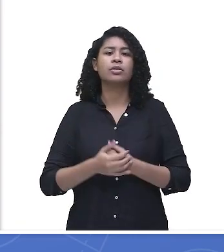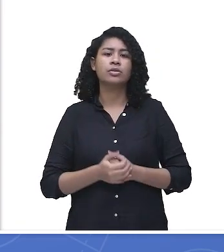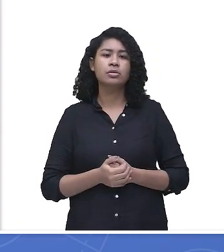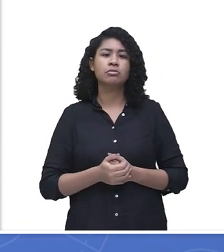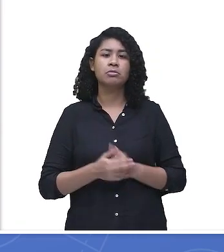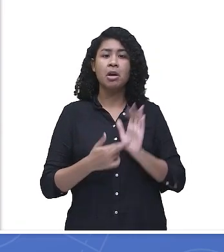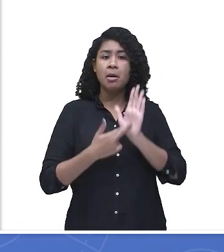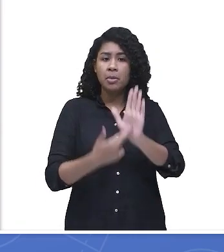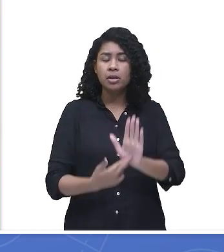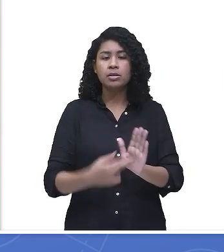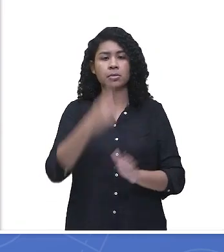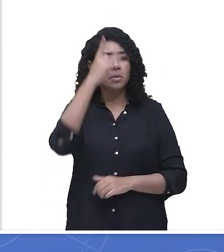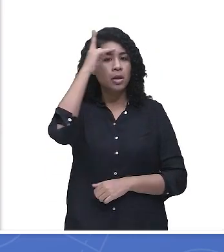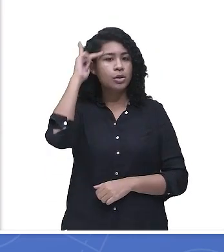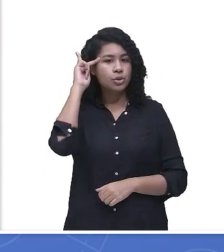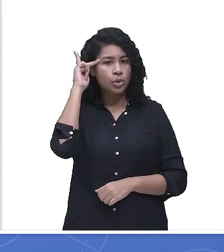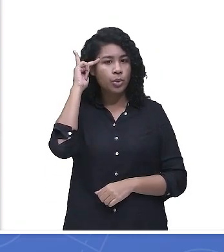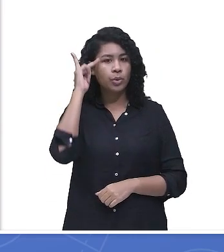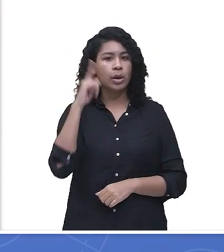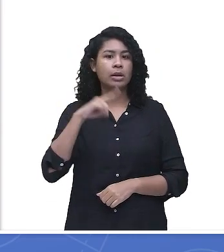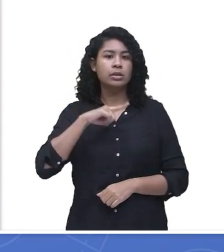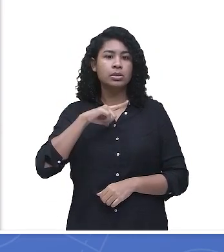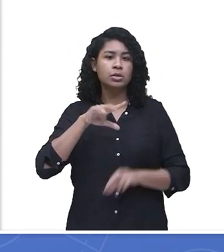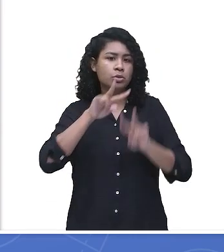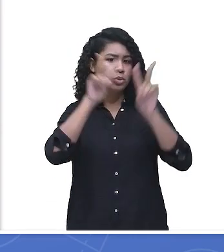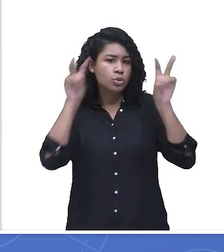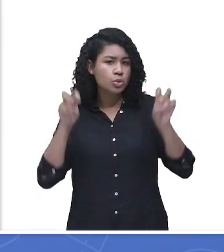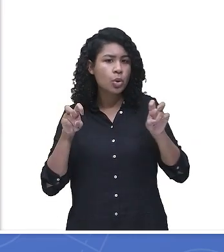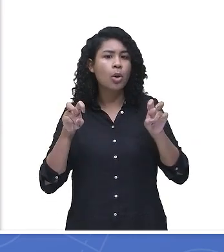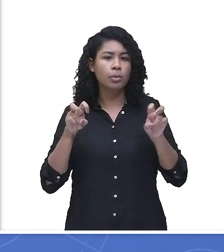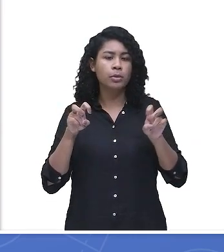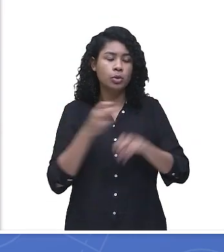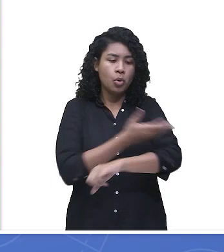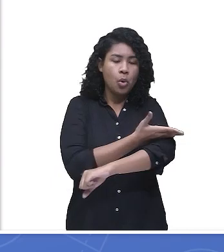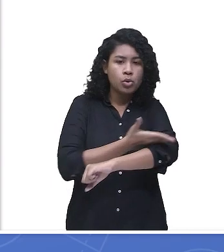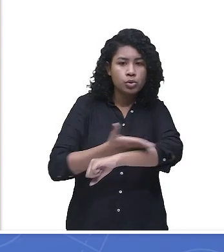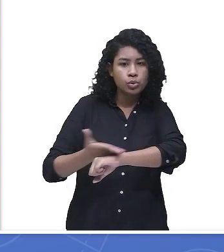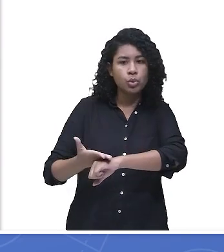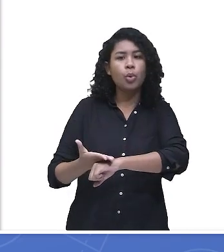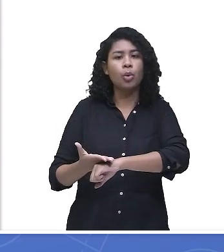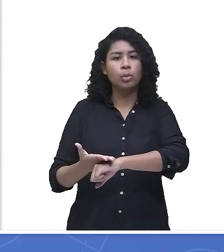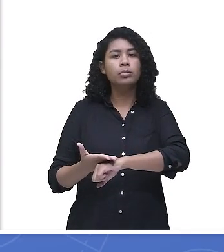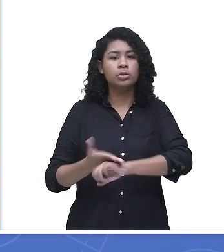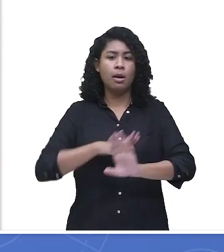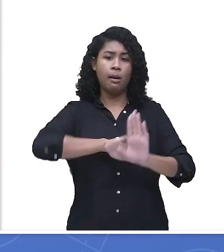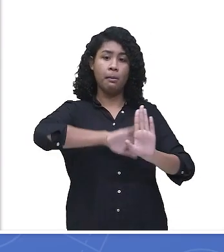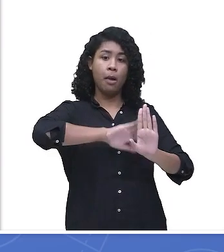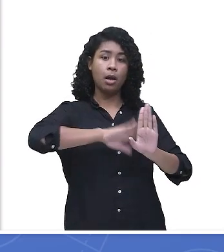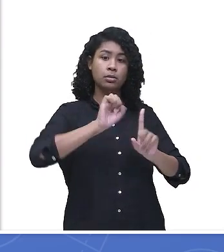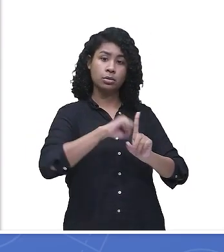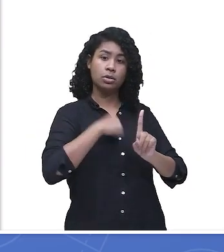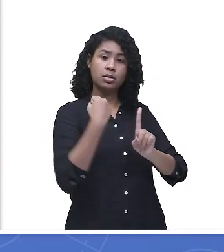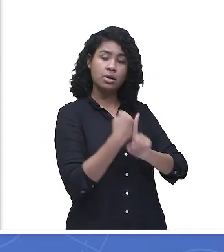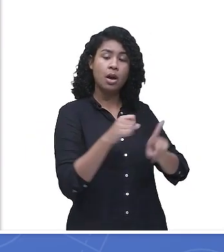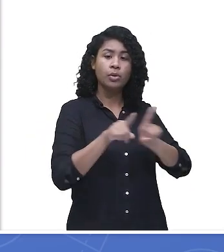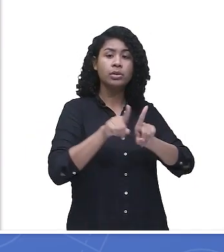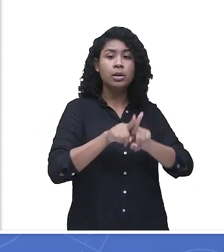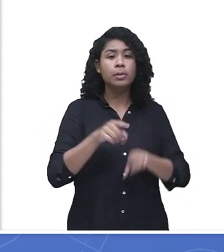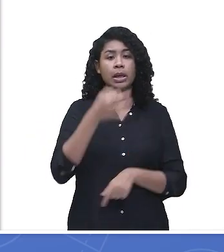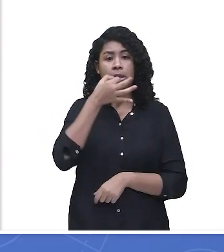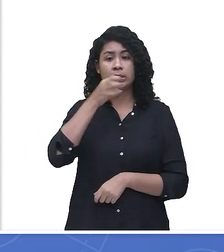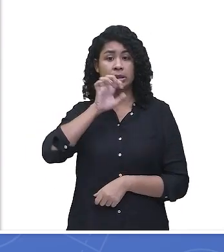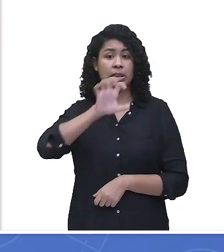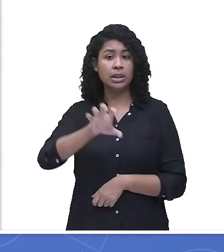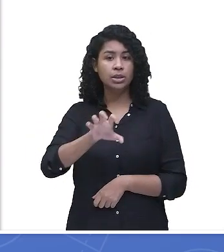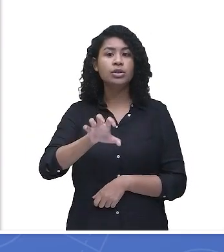representam pessoas envolvidas em questões morais, tanto de bons costumes, aparência social, como também de crítica, né? Até